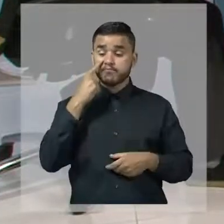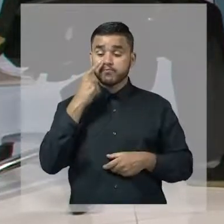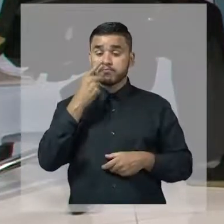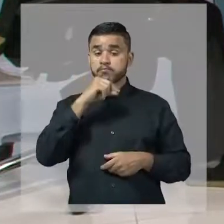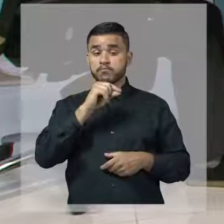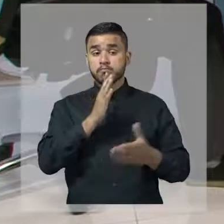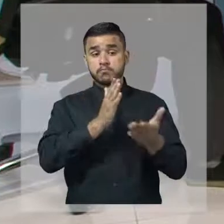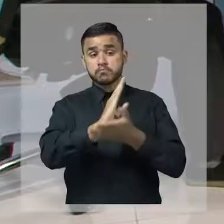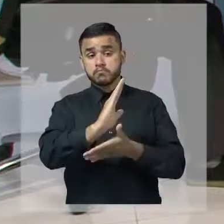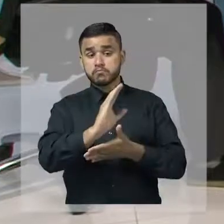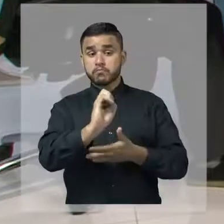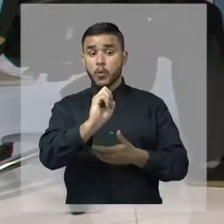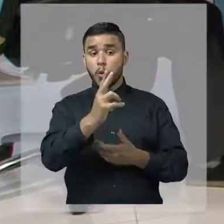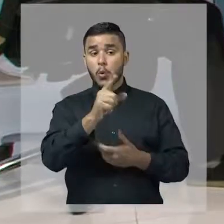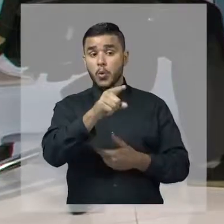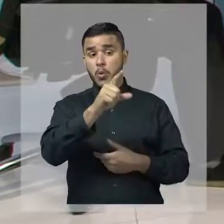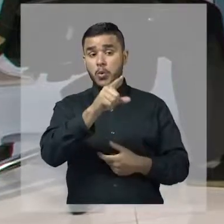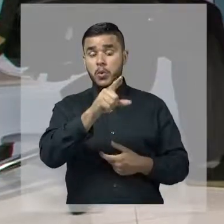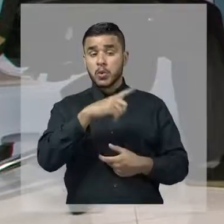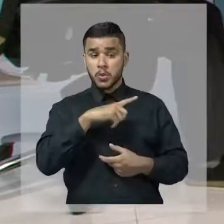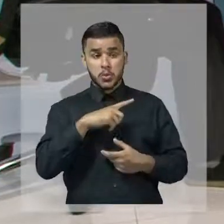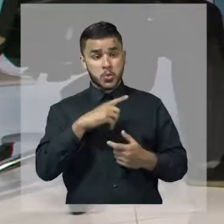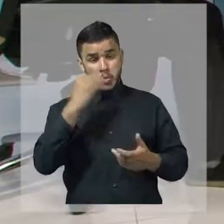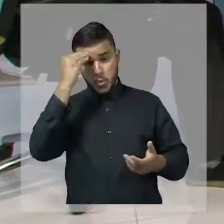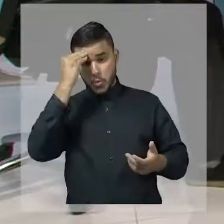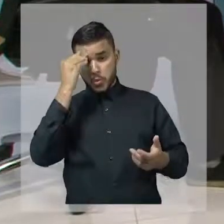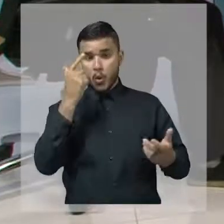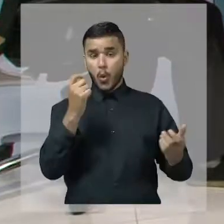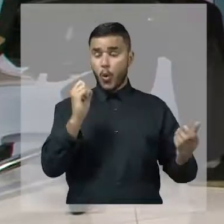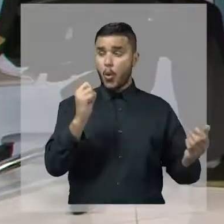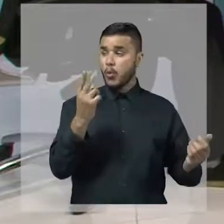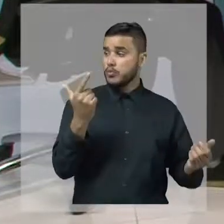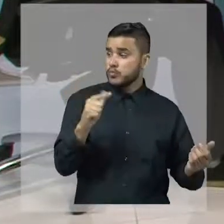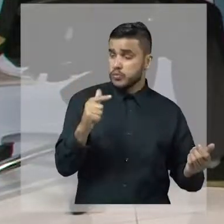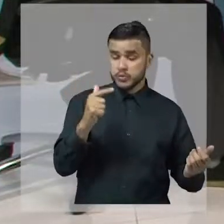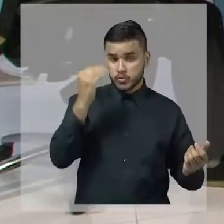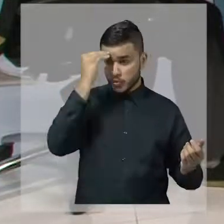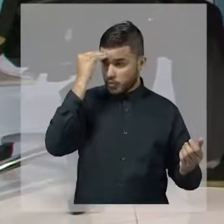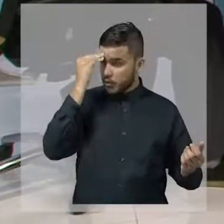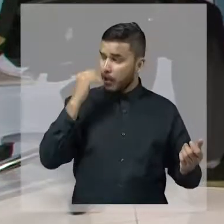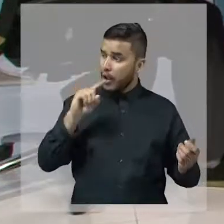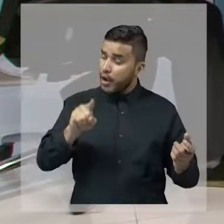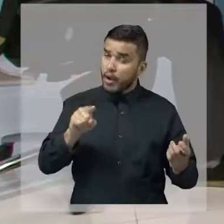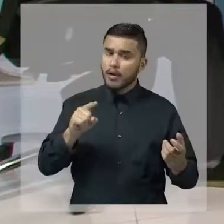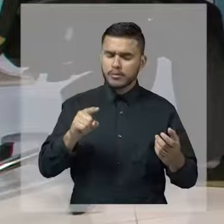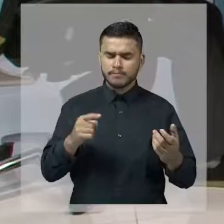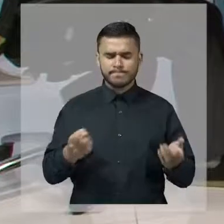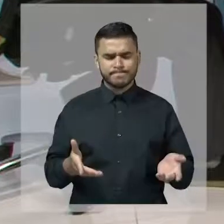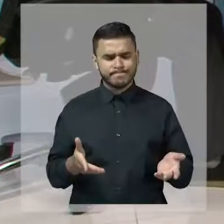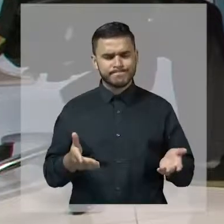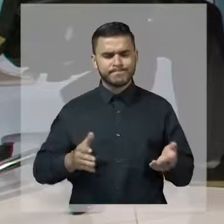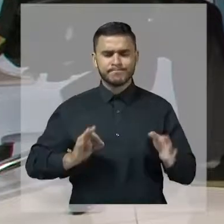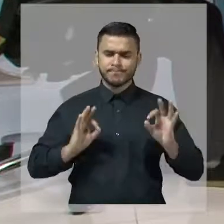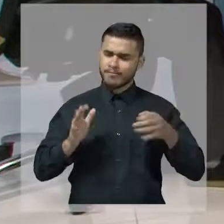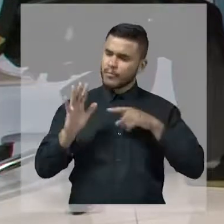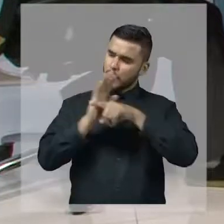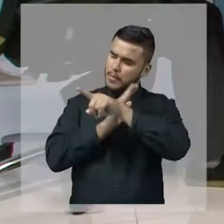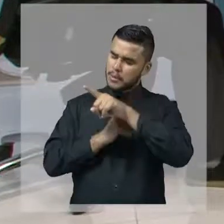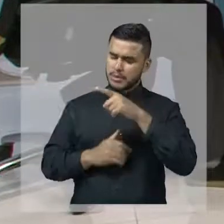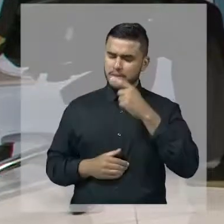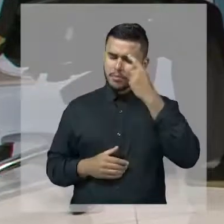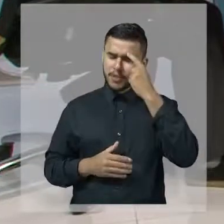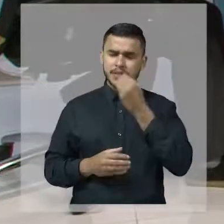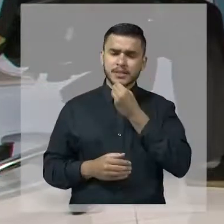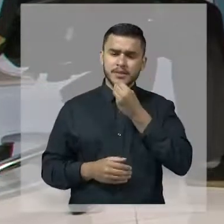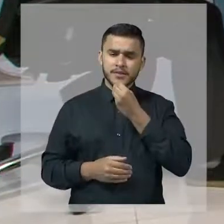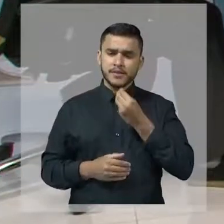Não dá mais legitimidade ao julgamento pela Justiça Eleitoral, afinal de contas, ela foi criada. Ela foi